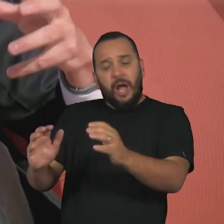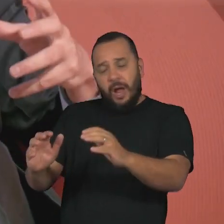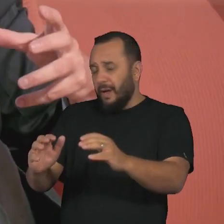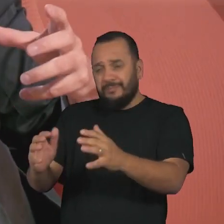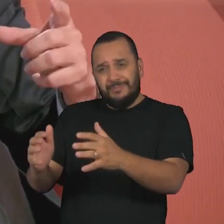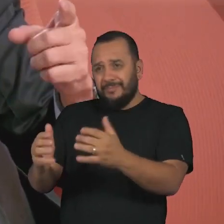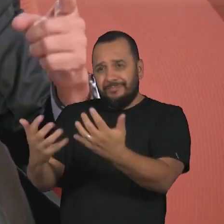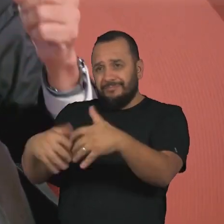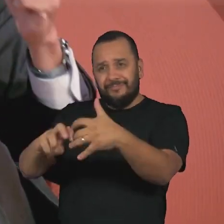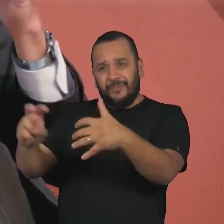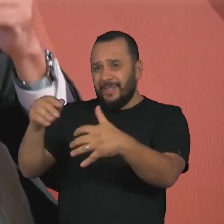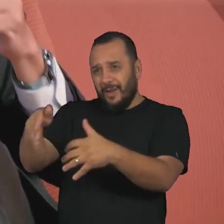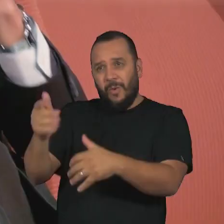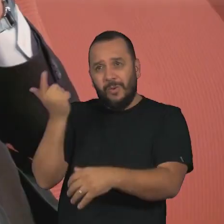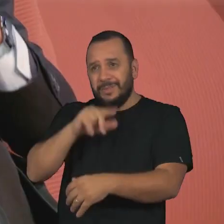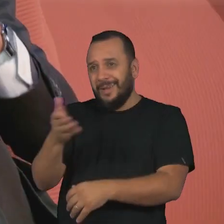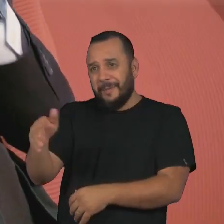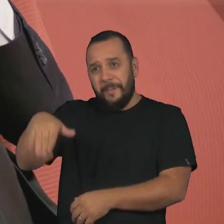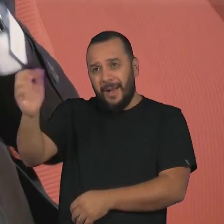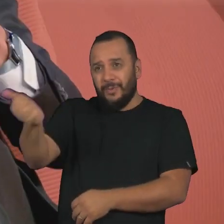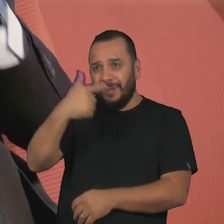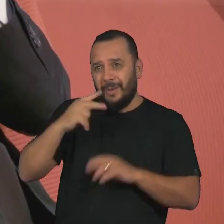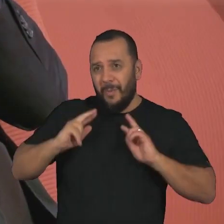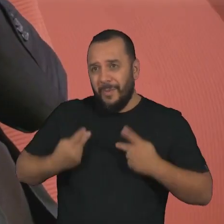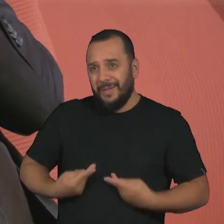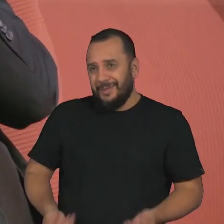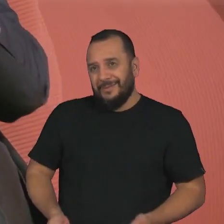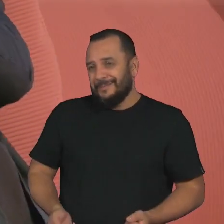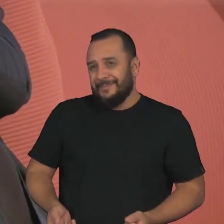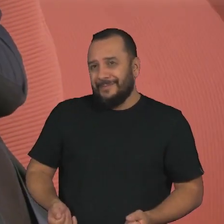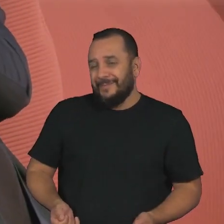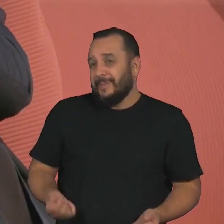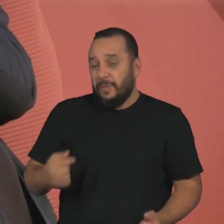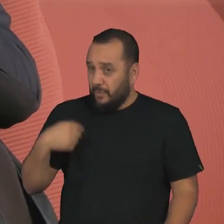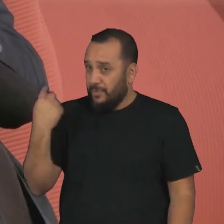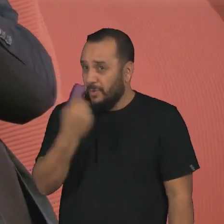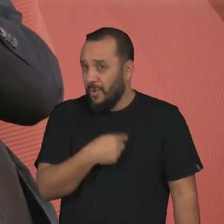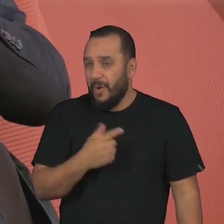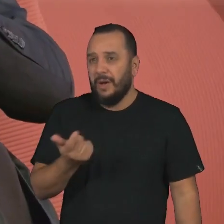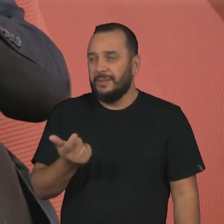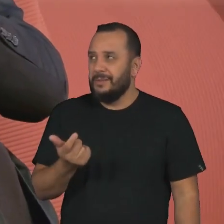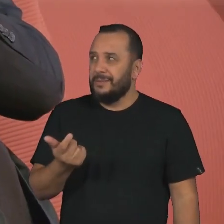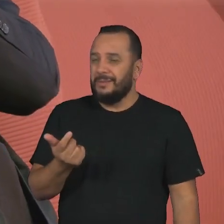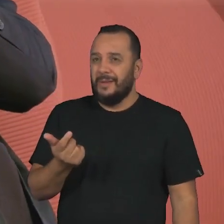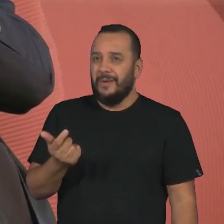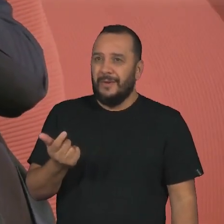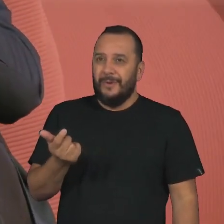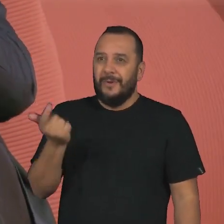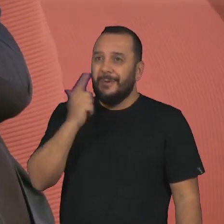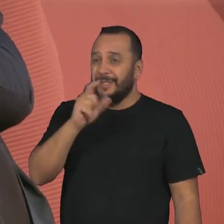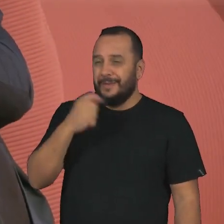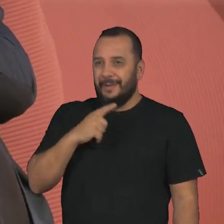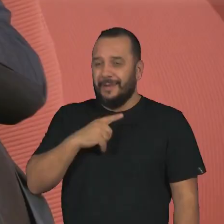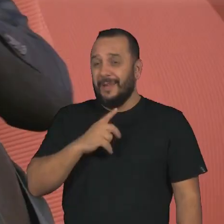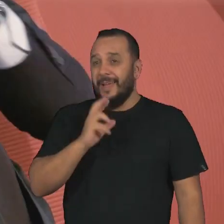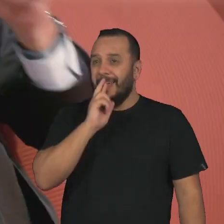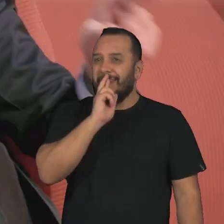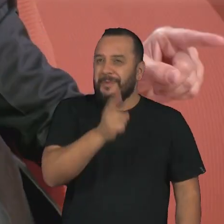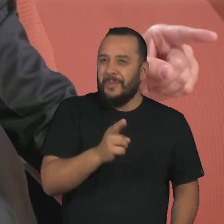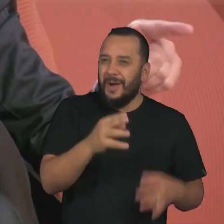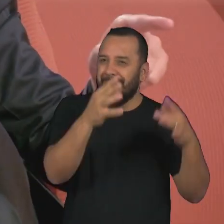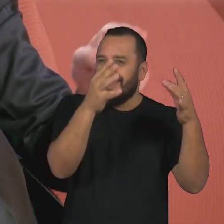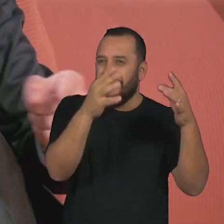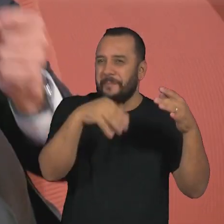né? Então, nós não vamos poder dar as melhores respostas, as respostas mais completas do que a